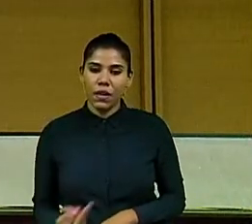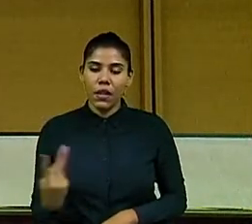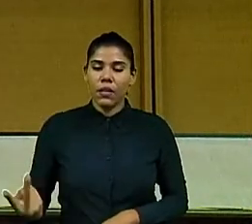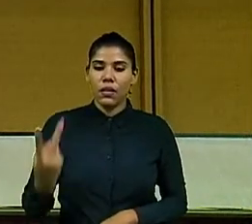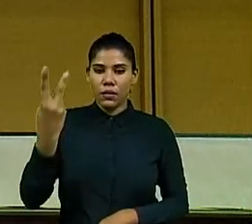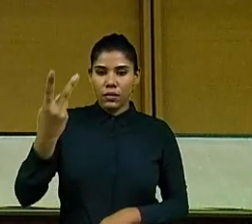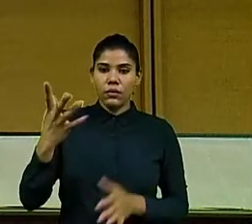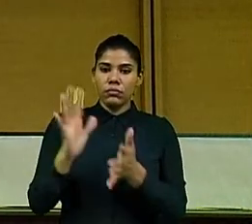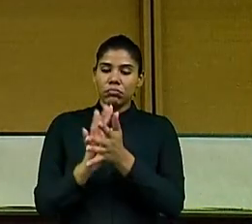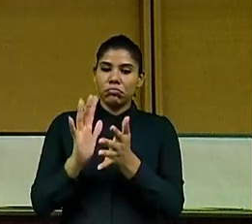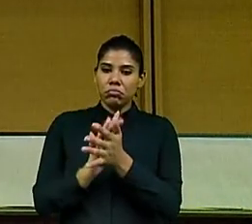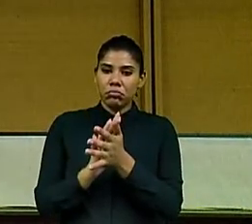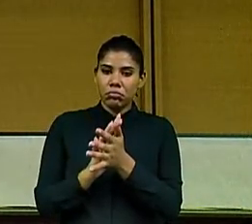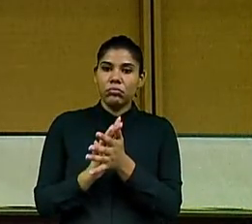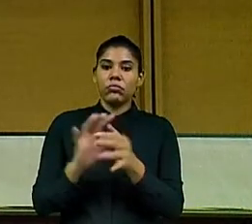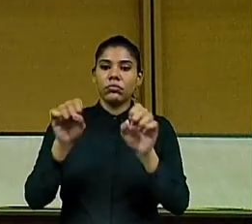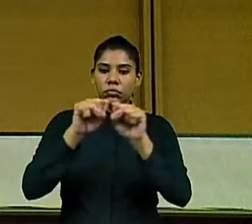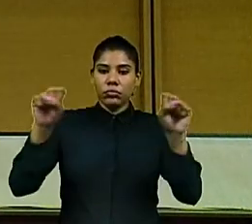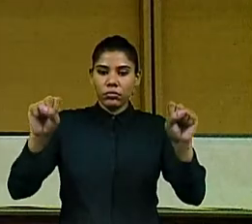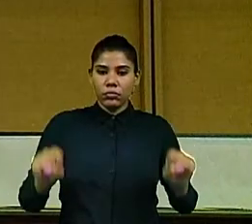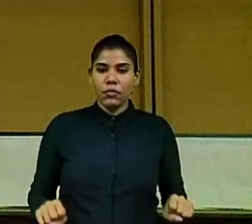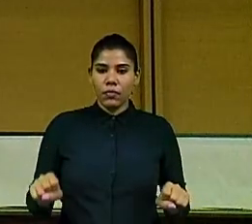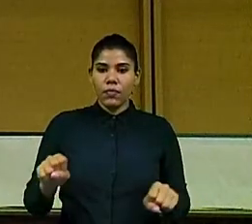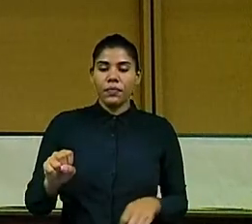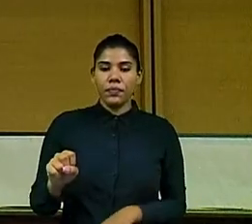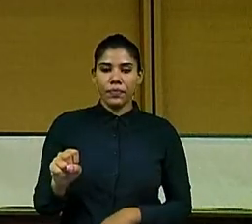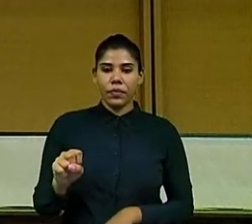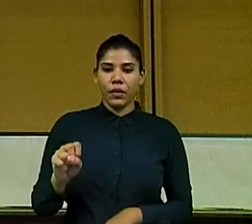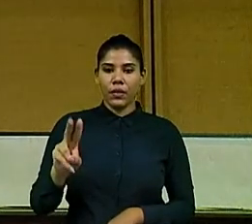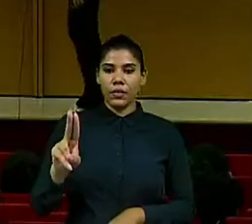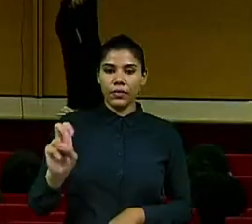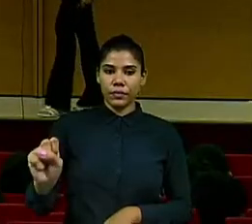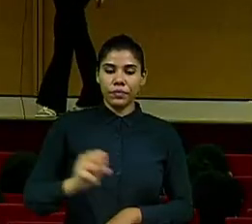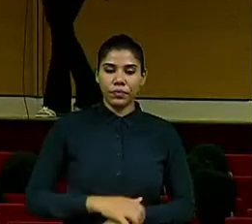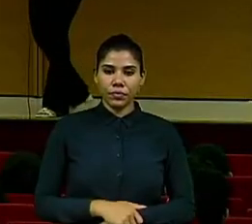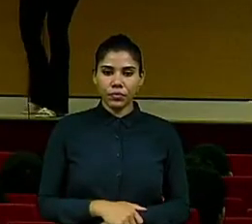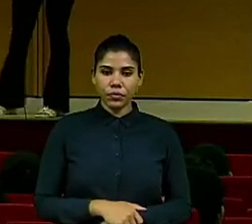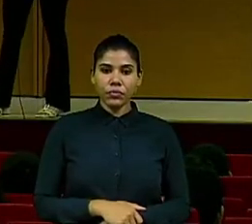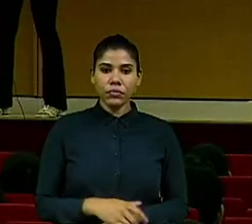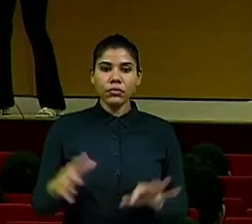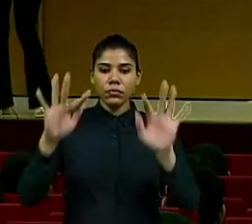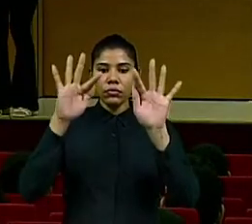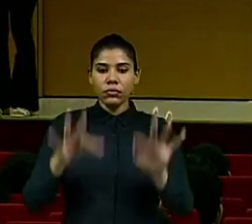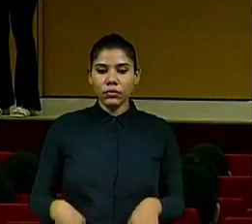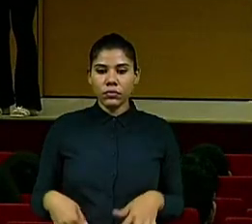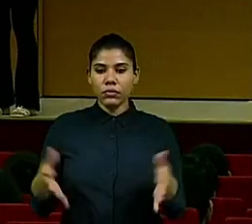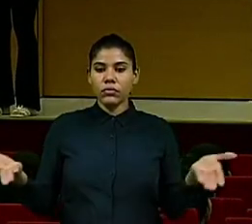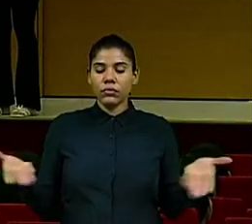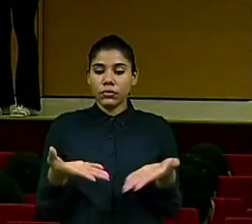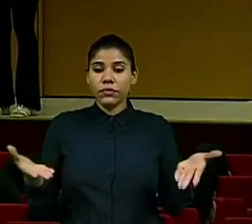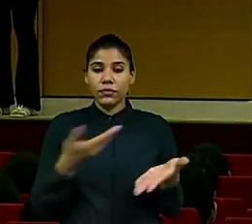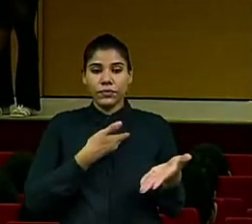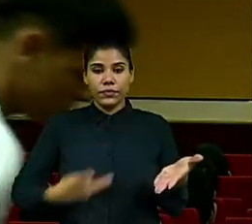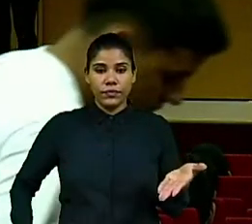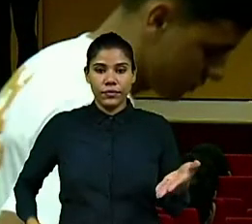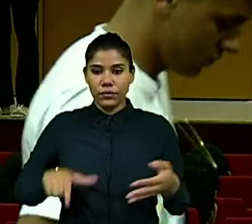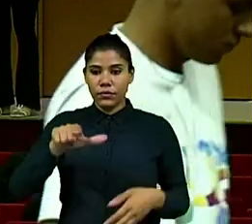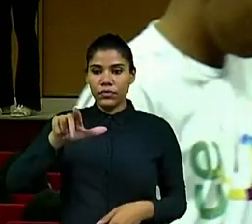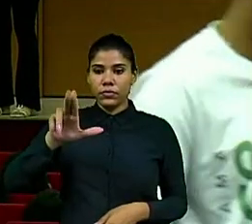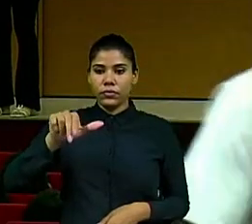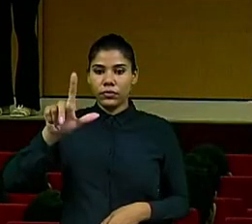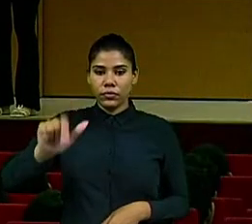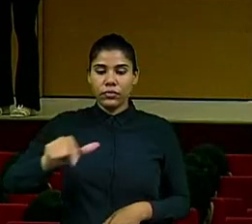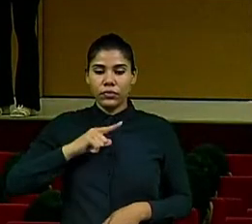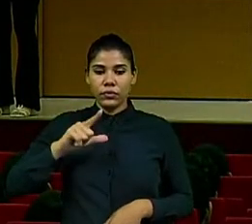esse sistema único de saúde tá bom para encerrar o governo Lula que foi eleito